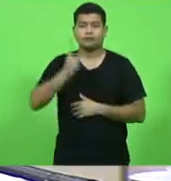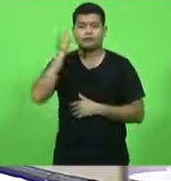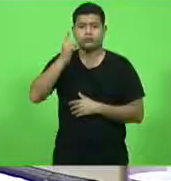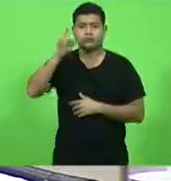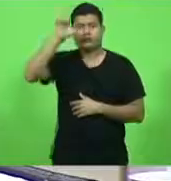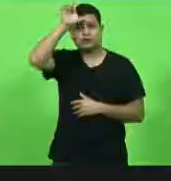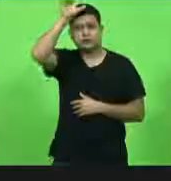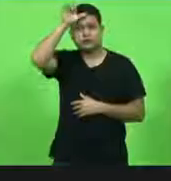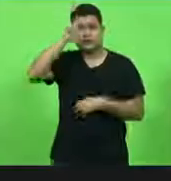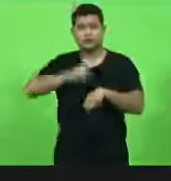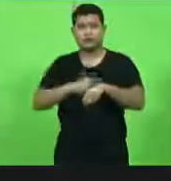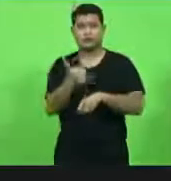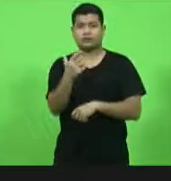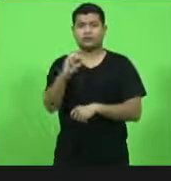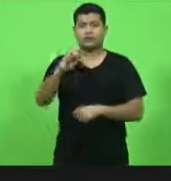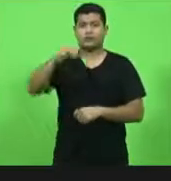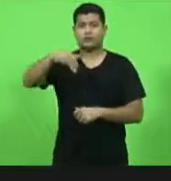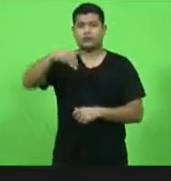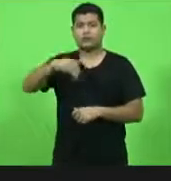10 minutos.